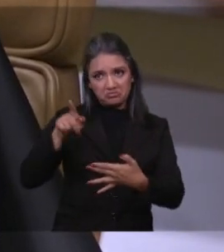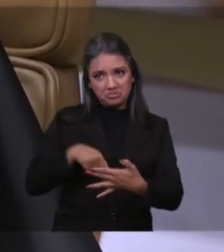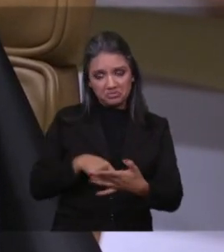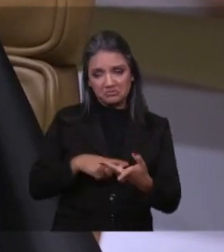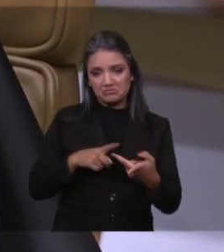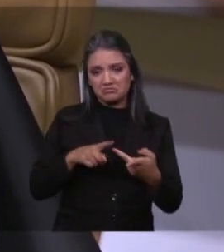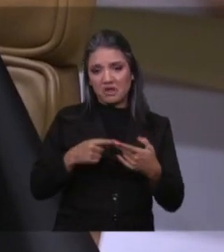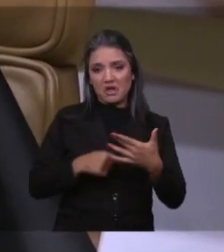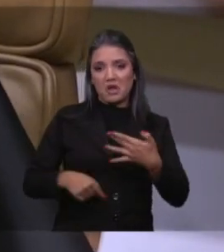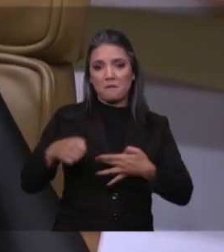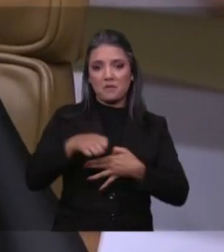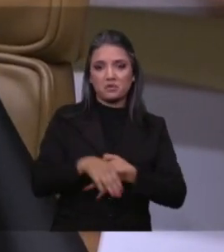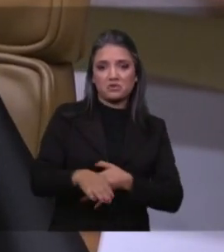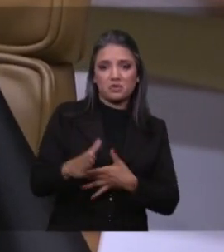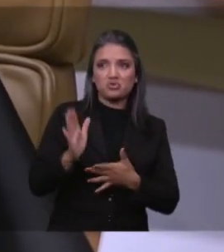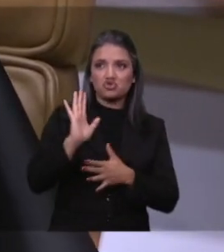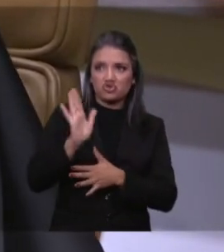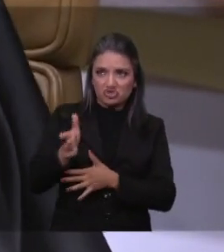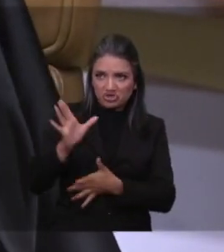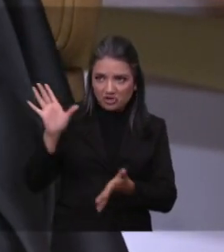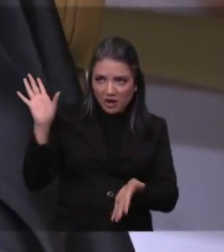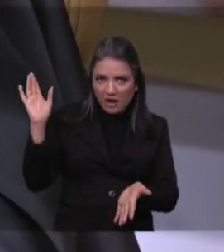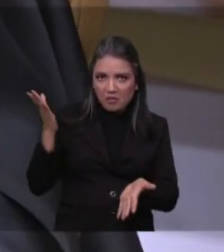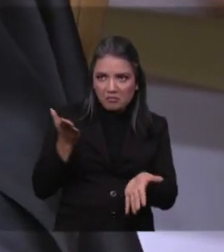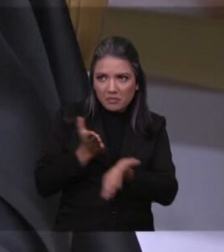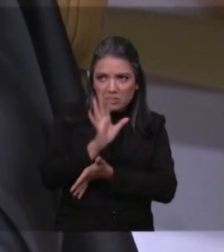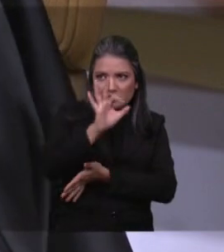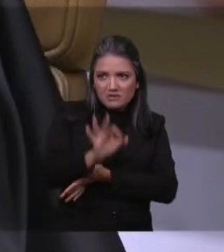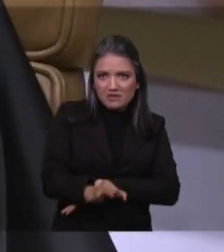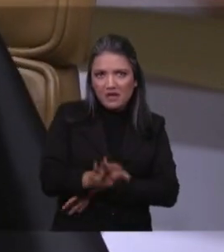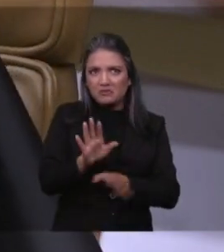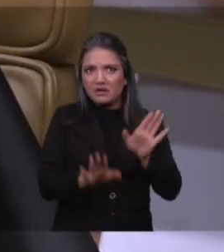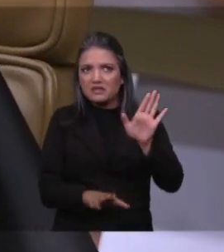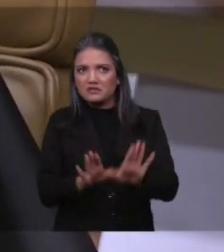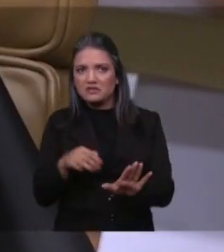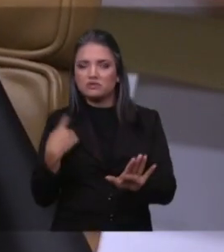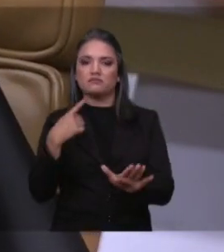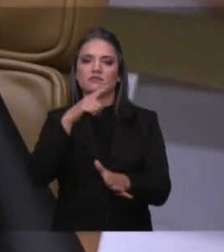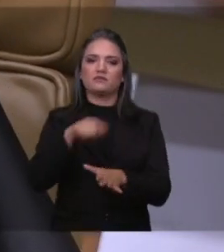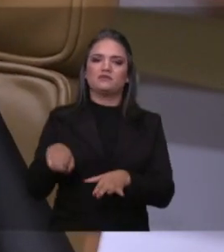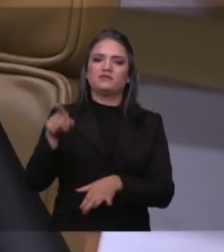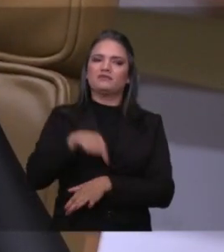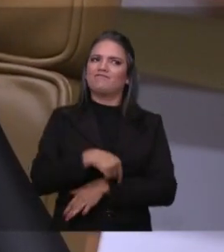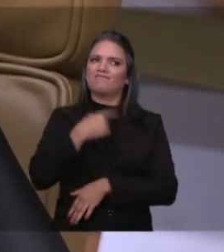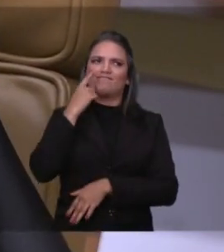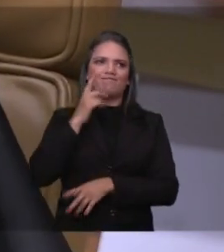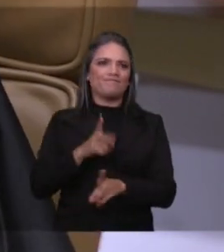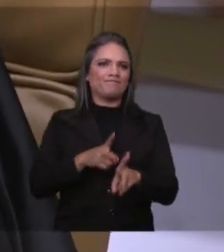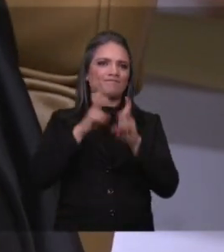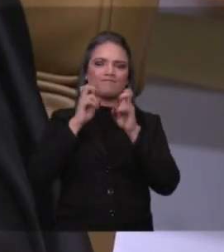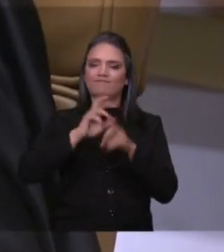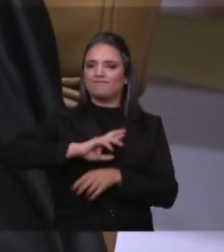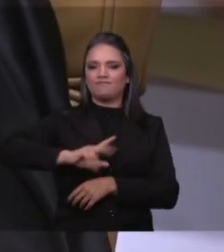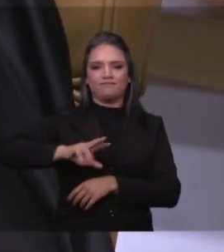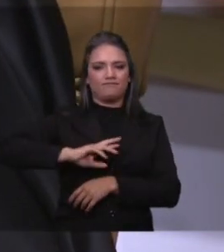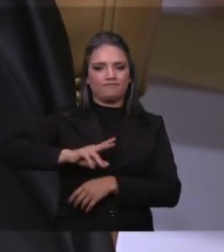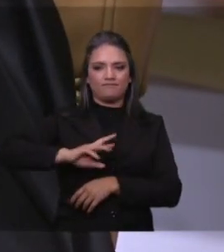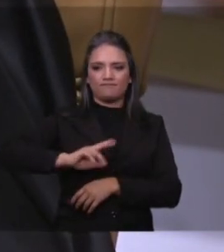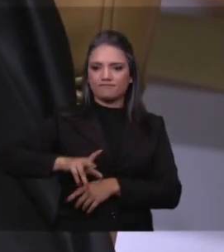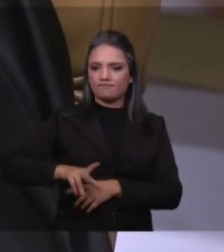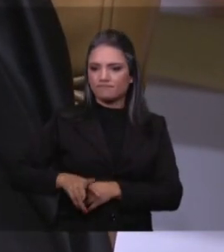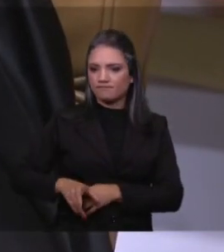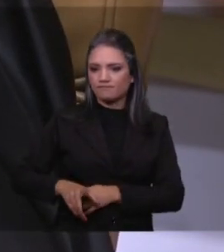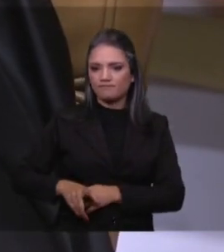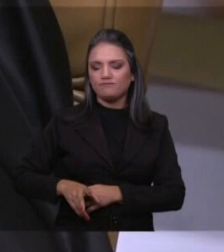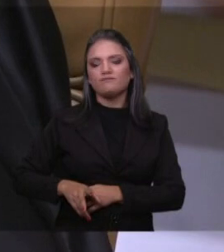revemos repercussão geral que já foi reconhecida, porque depois se entende que aquele caso não era de natureza